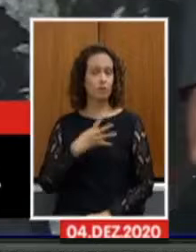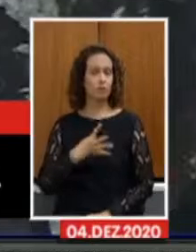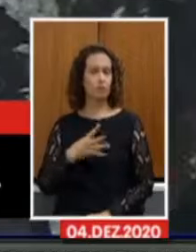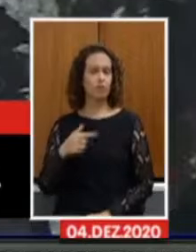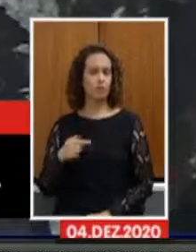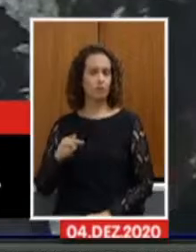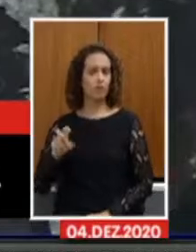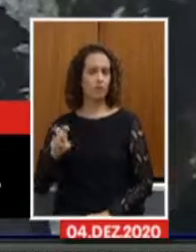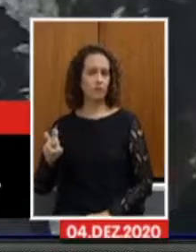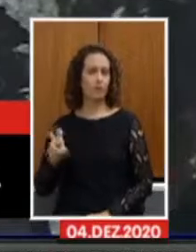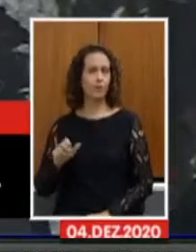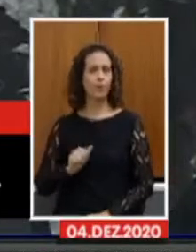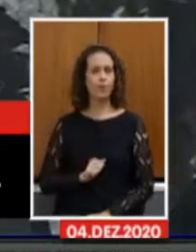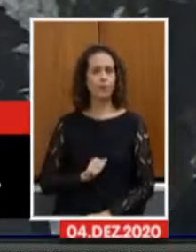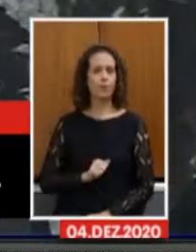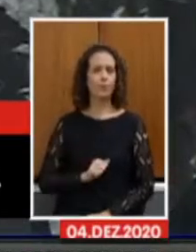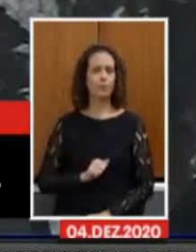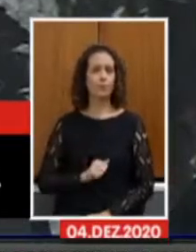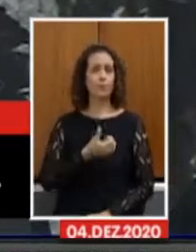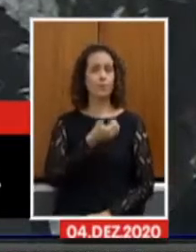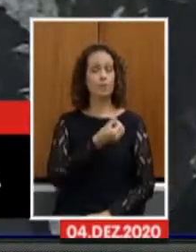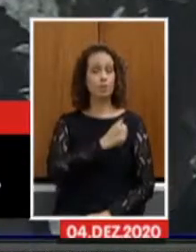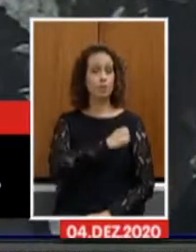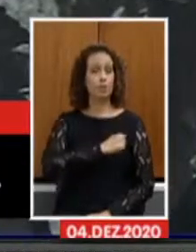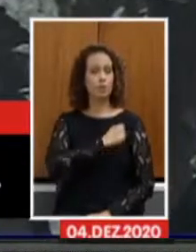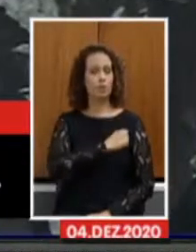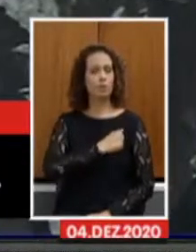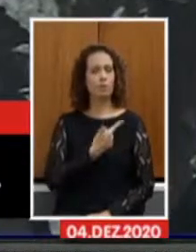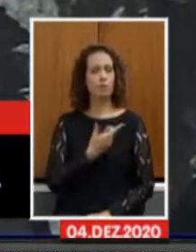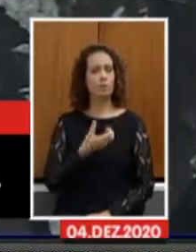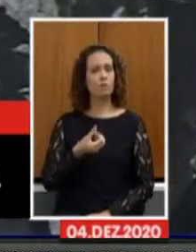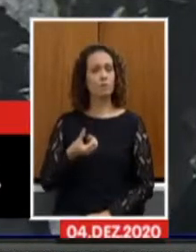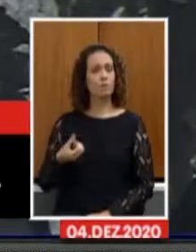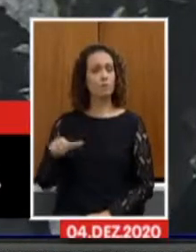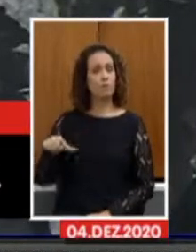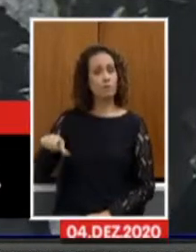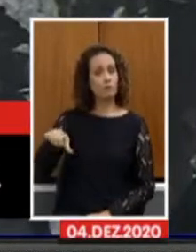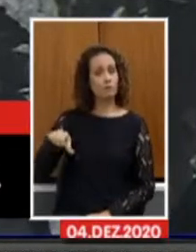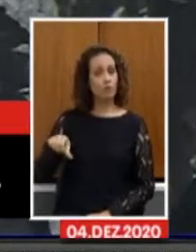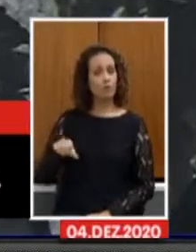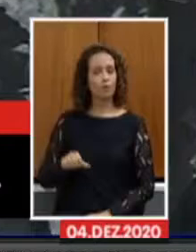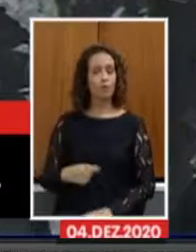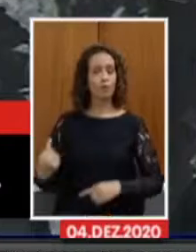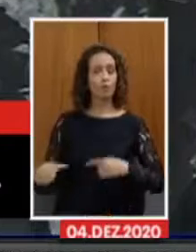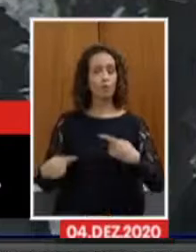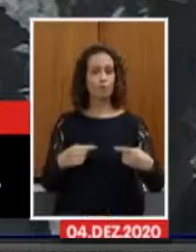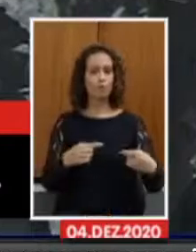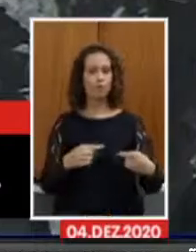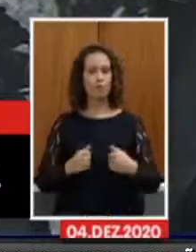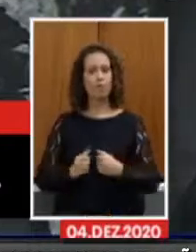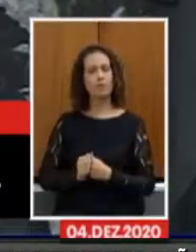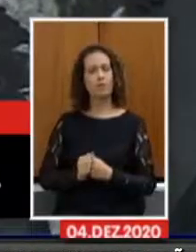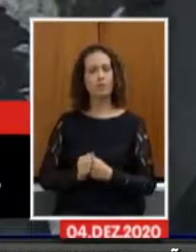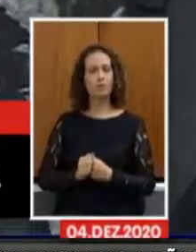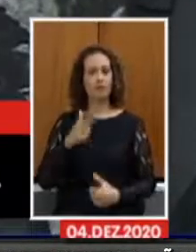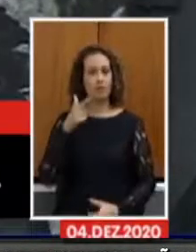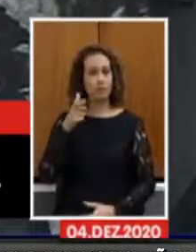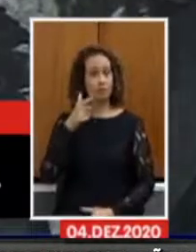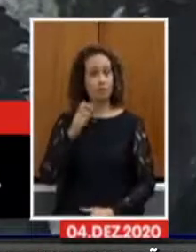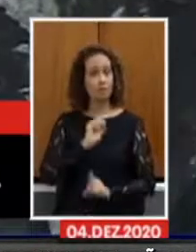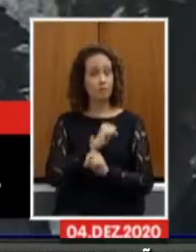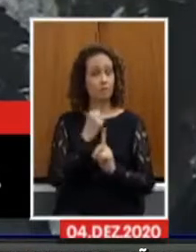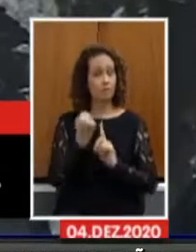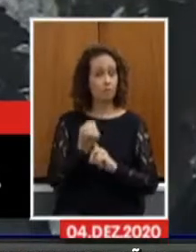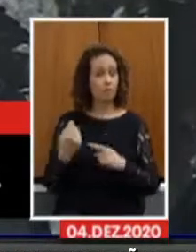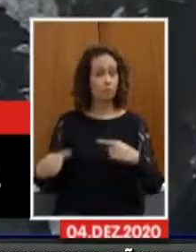Lei 18.315, de 6 de agosto de 2009, que estabelece diretrizes para a formulação da política estadual habitacional de interesse social. Em discussão, parecer,